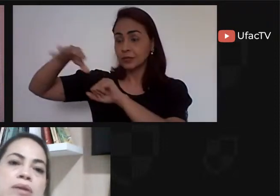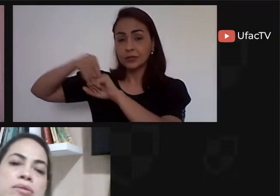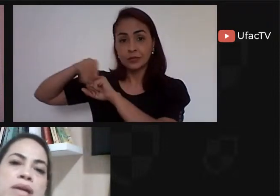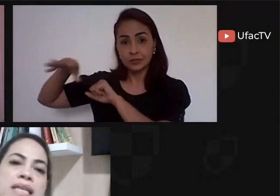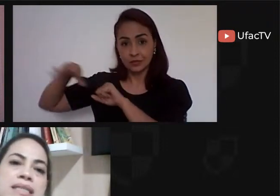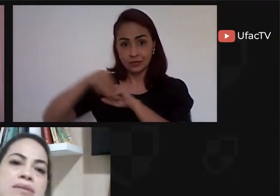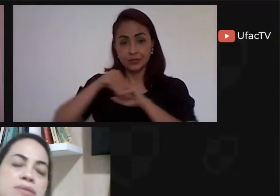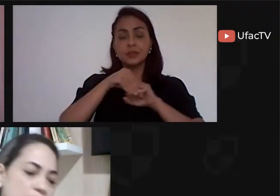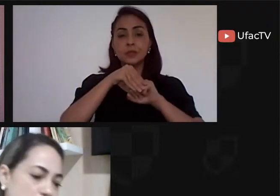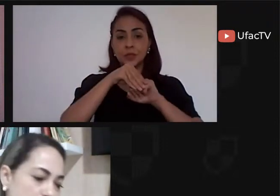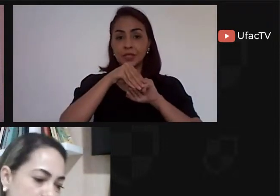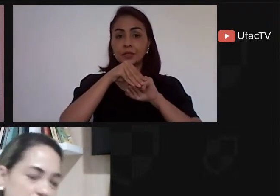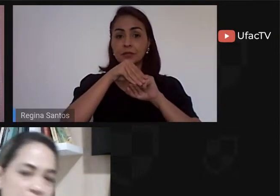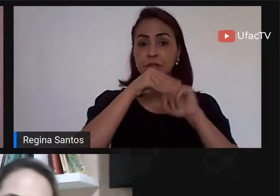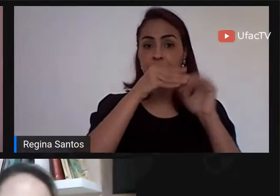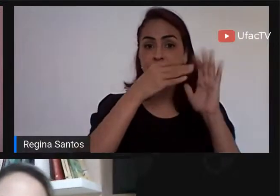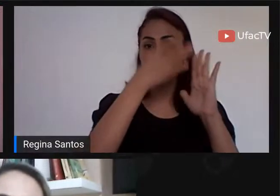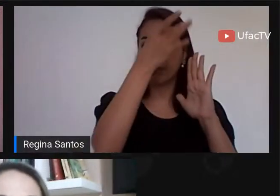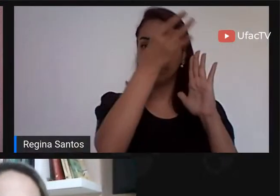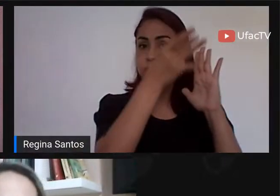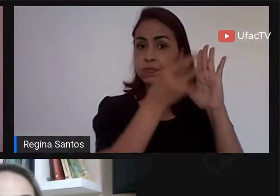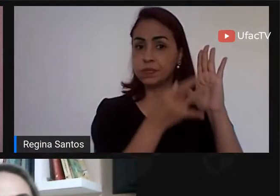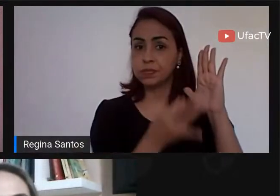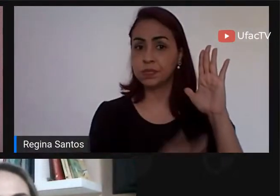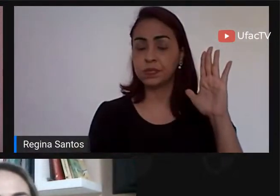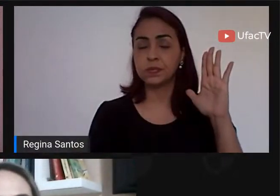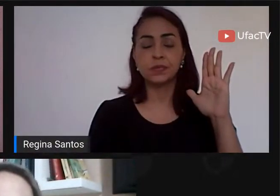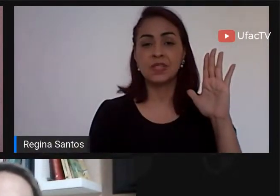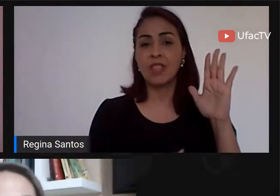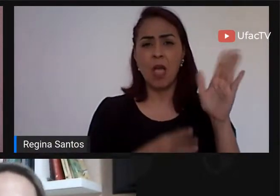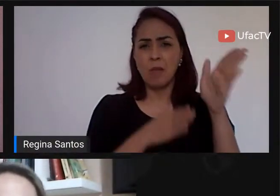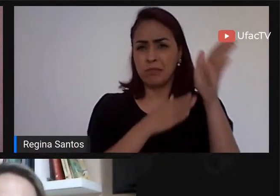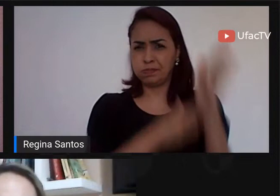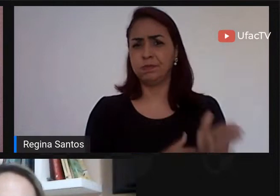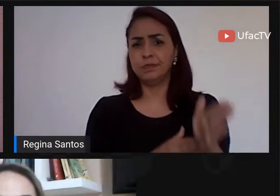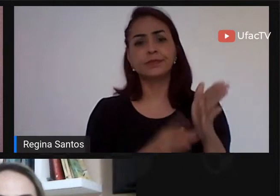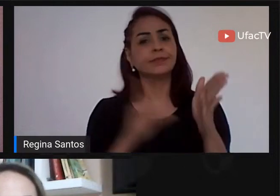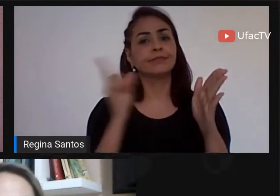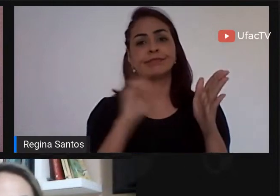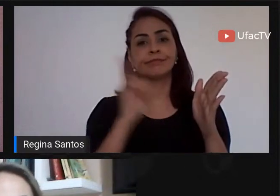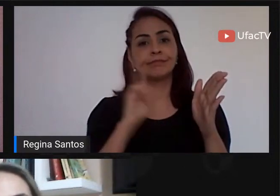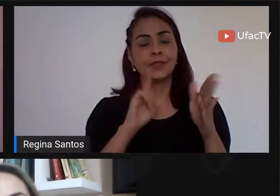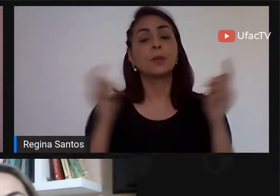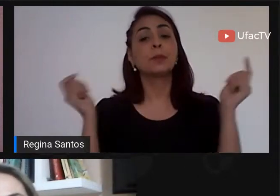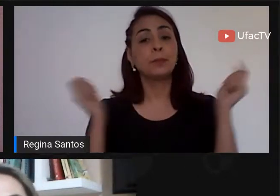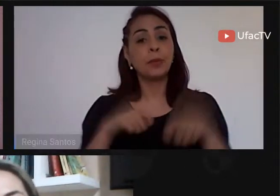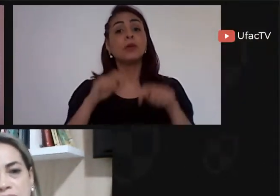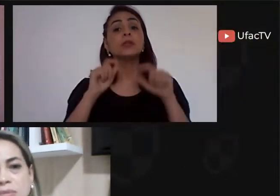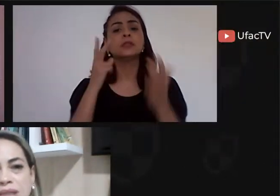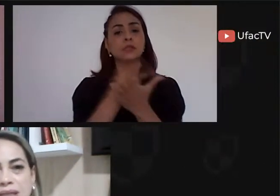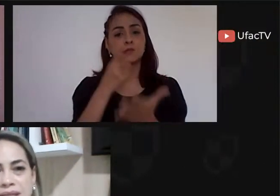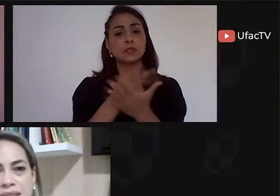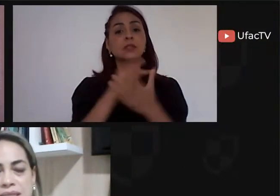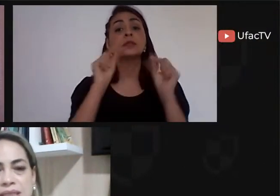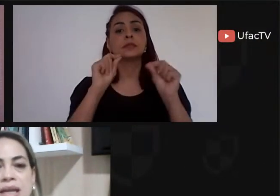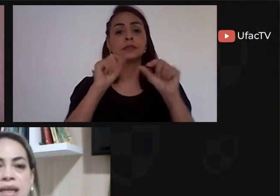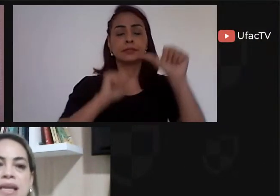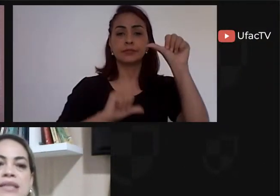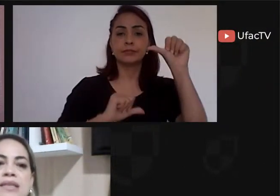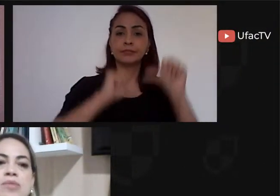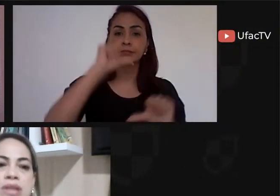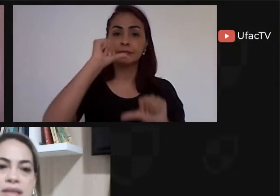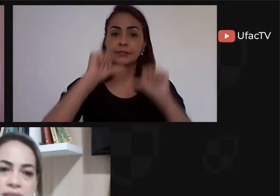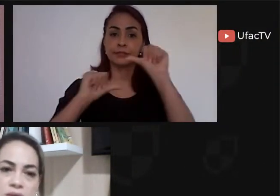currículo, eles não são fixos, imutáveis, né, então eles estão constantemente sujeitos a mudanças